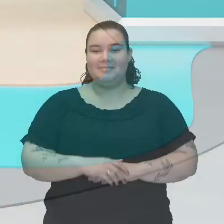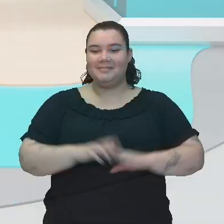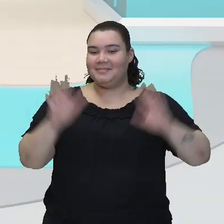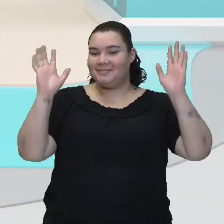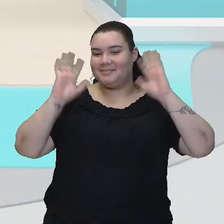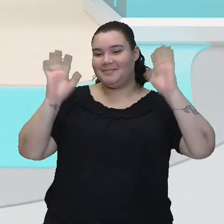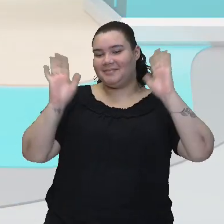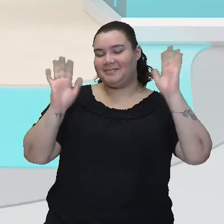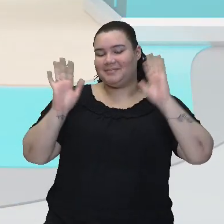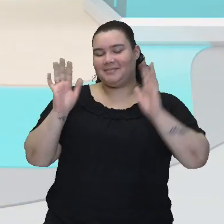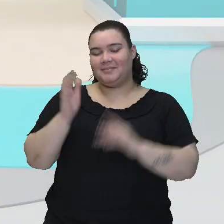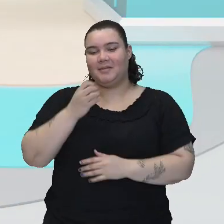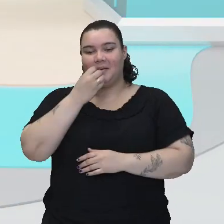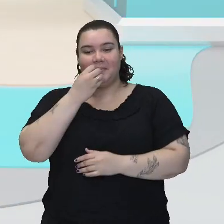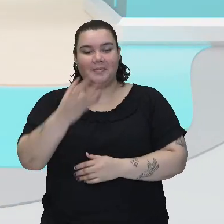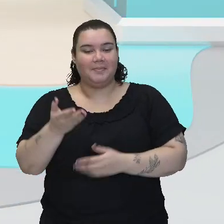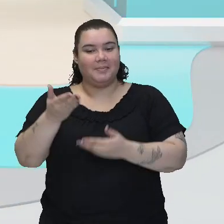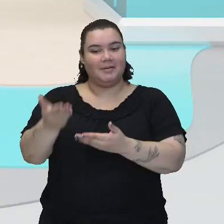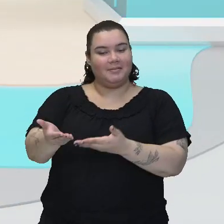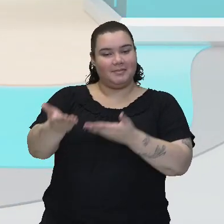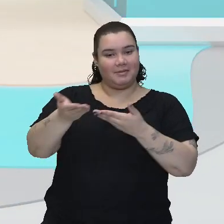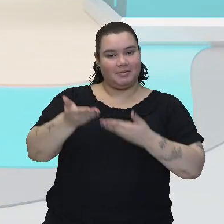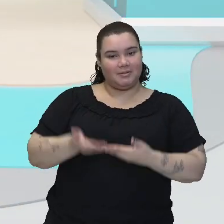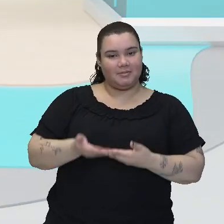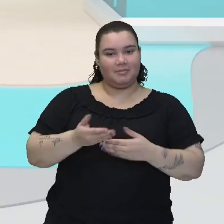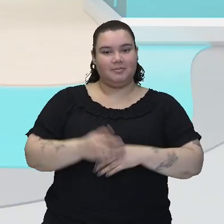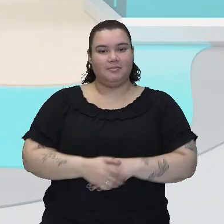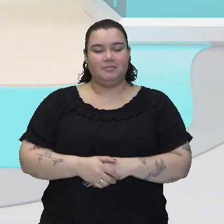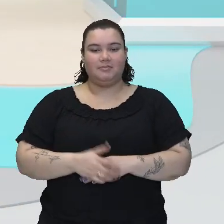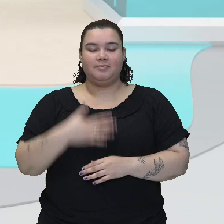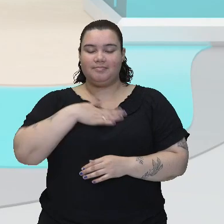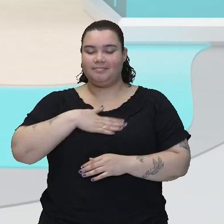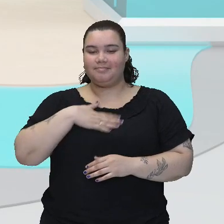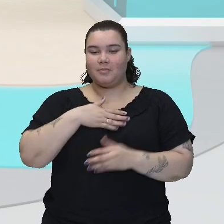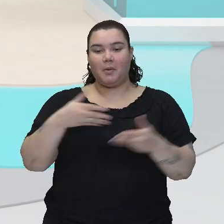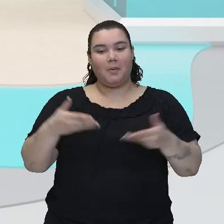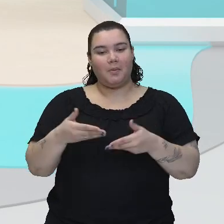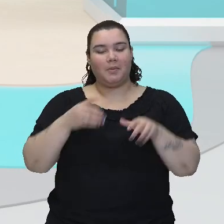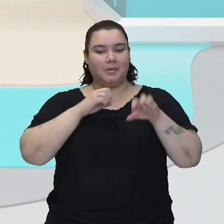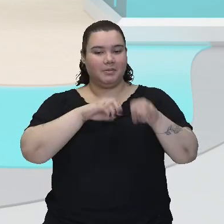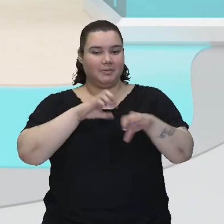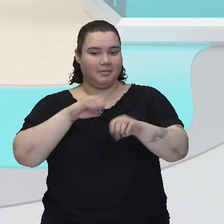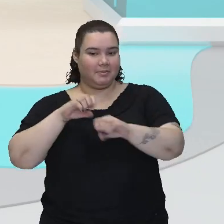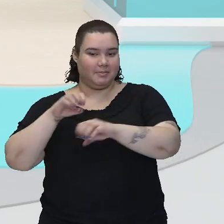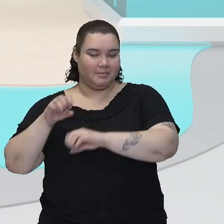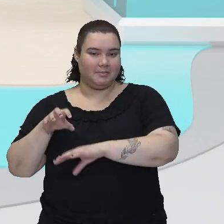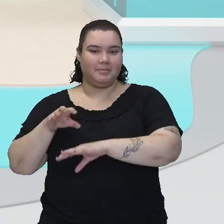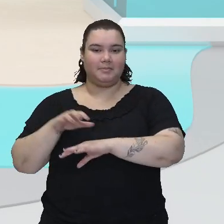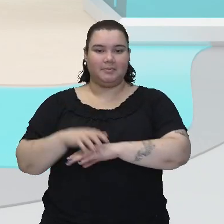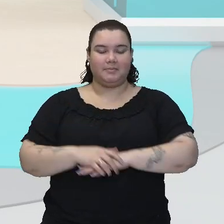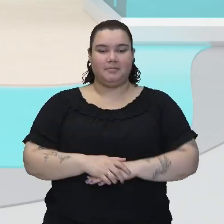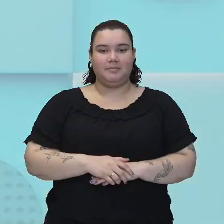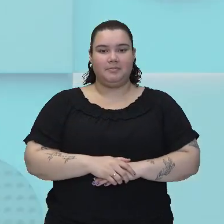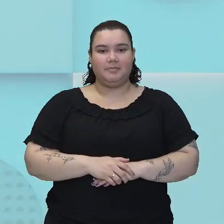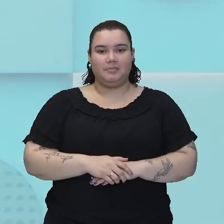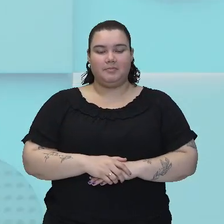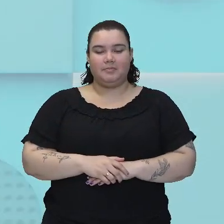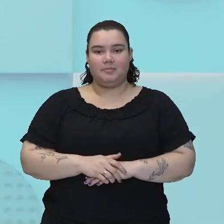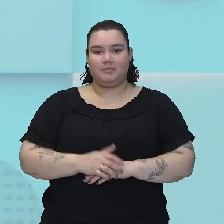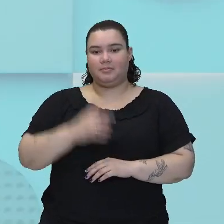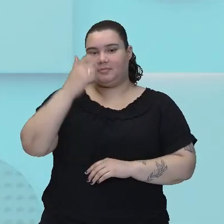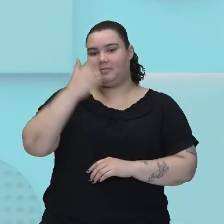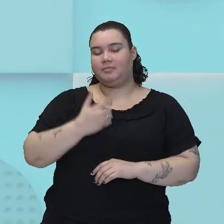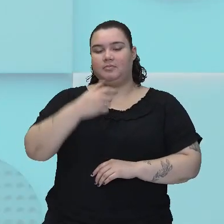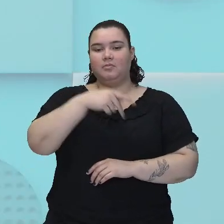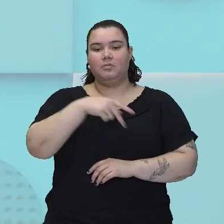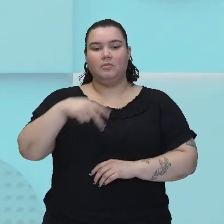Olá, olá! Sejam todos muito bem-vindos. É um prazer ter todos vocês aqui com a gente. Eu sou